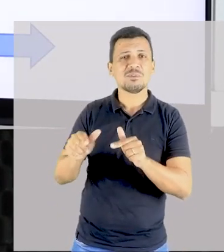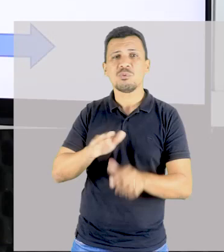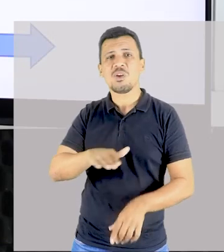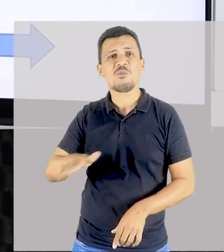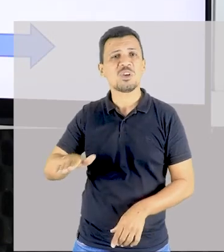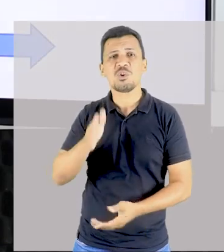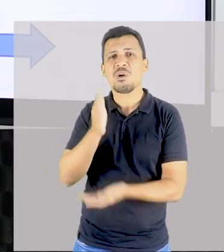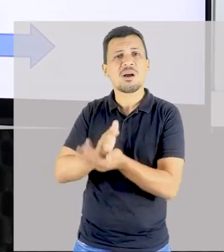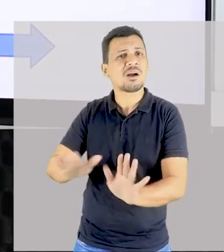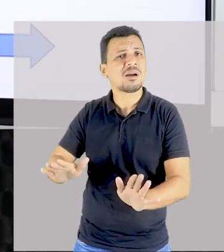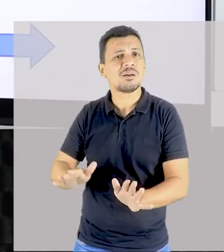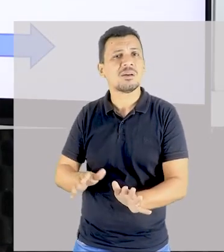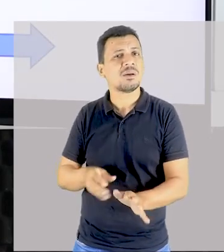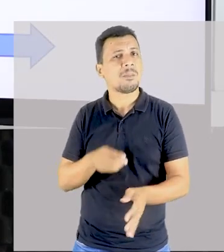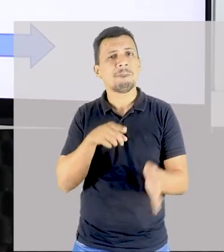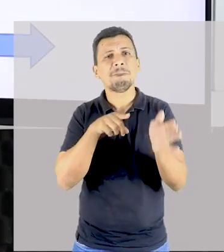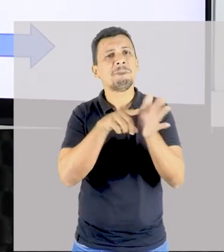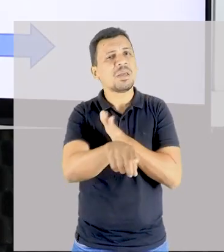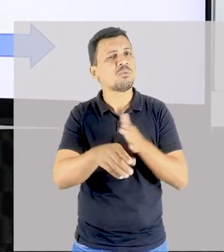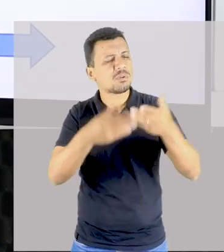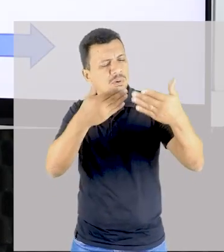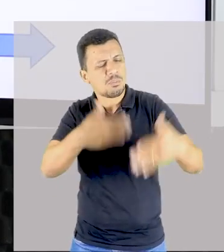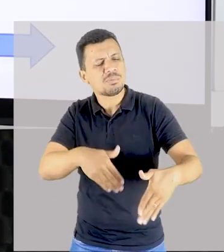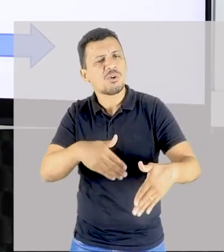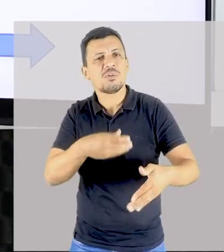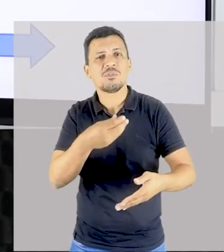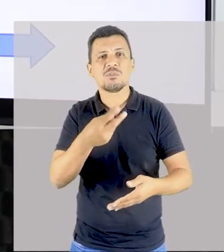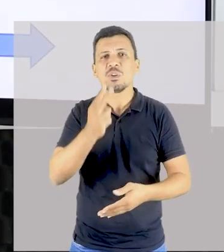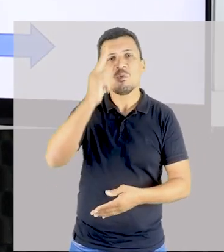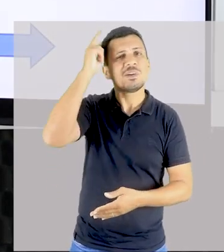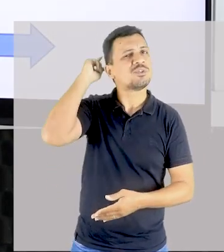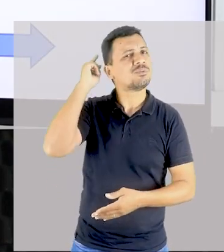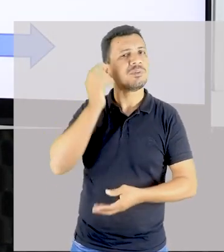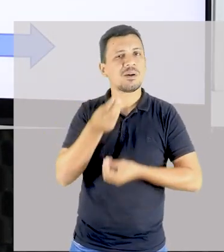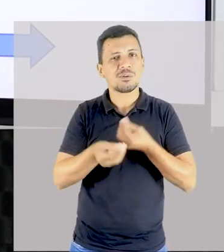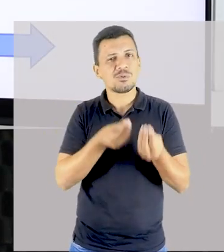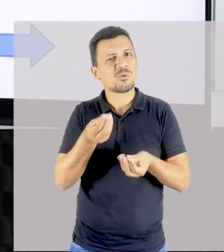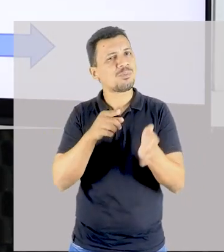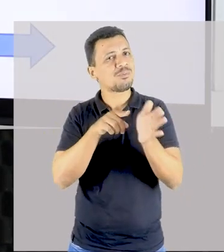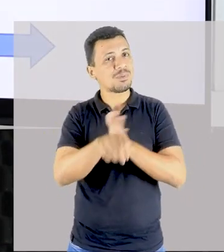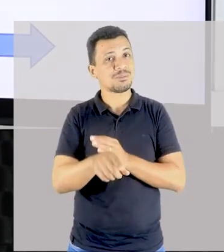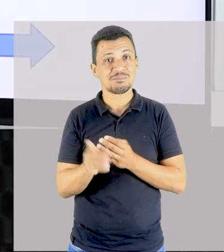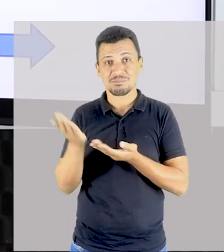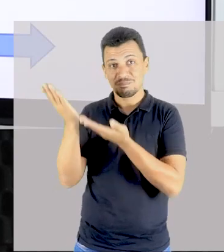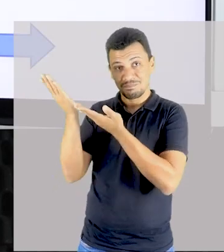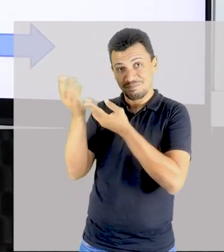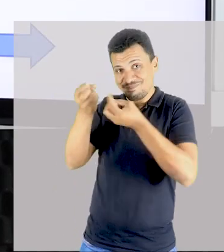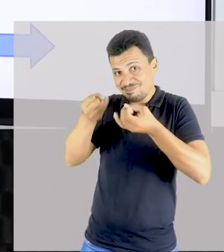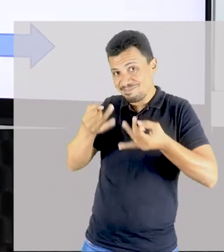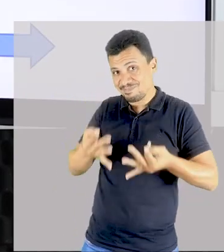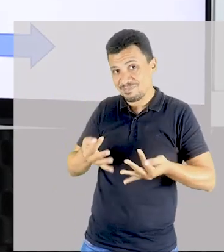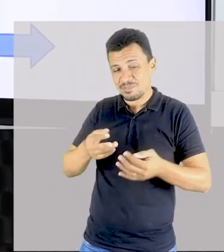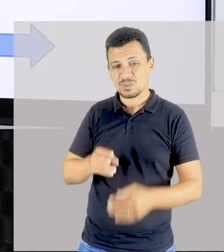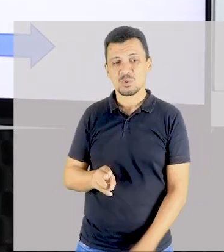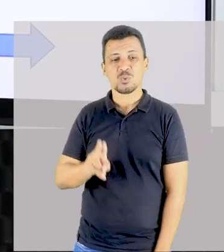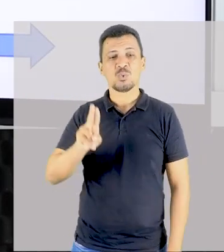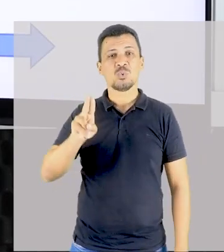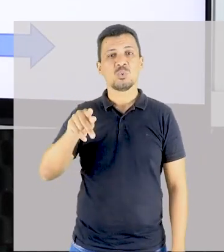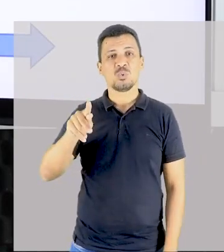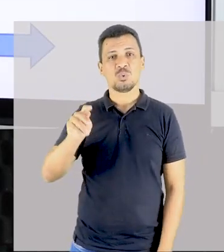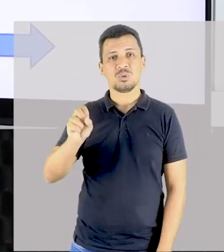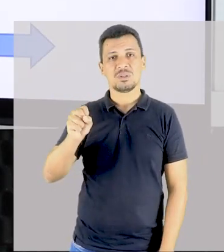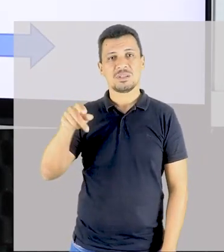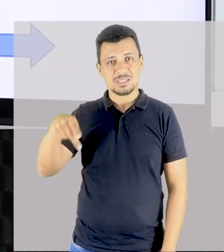pode vir numa questão de prova como é que is pode vir no vestibular por exemplo vou falar para ti agora ó lá na Unesp em São